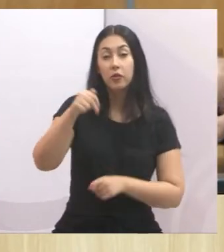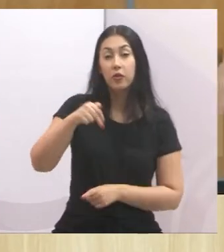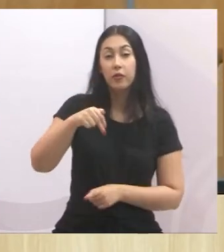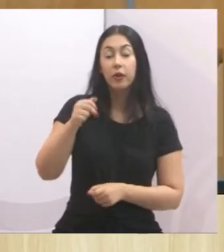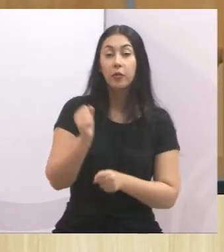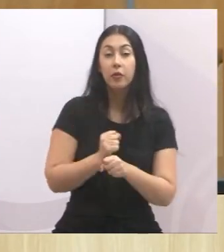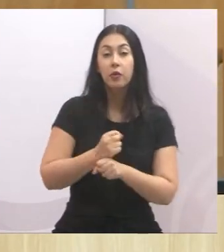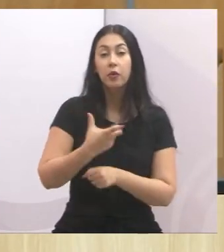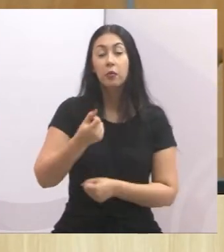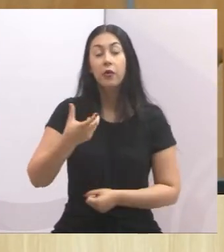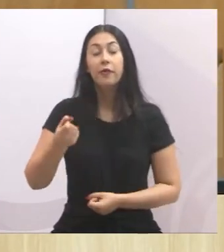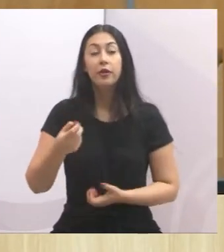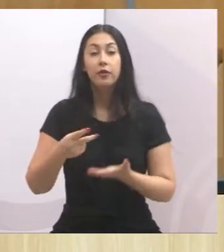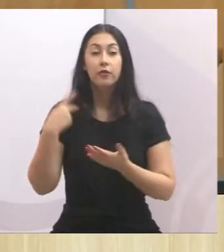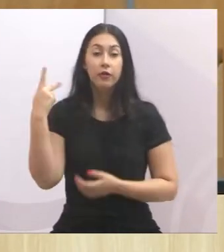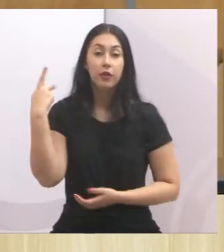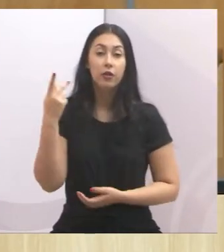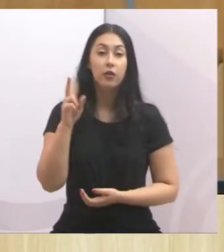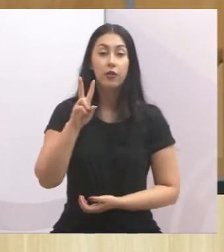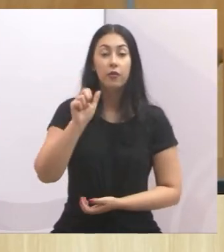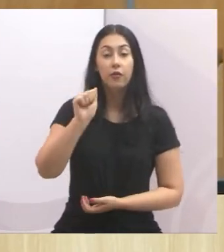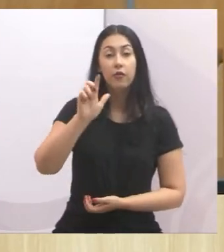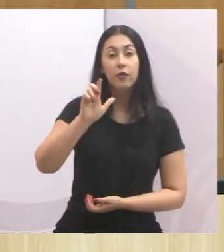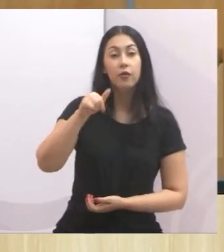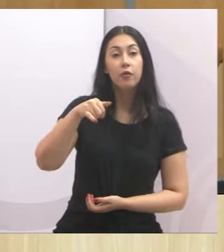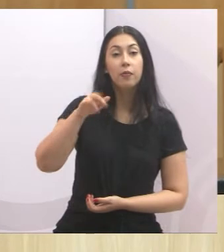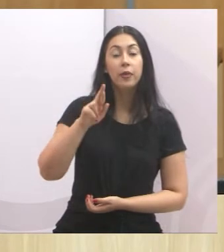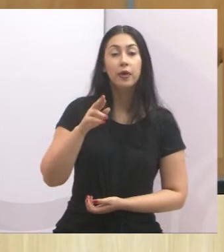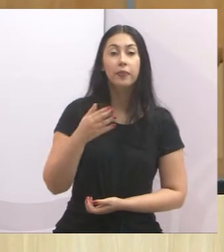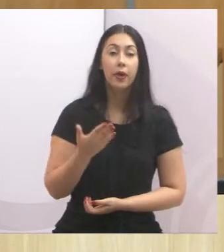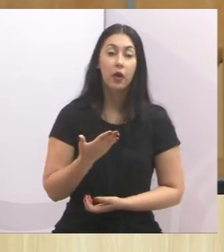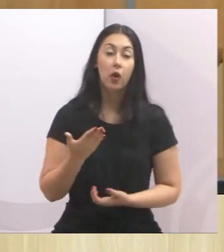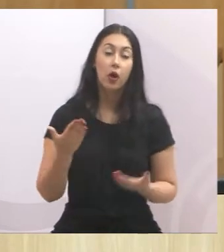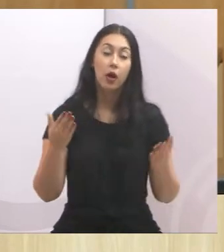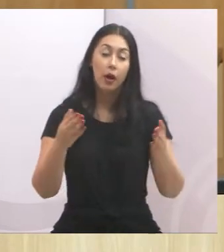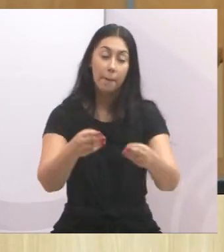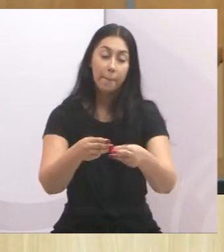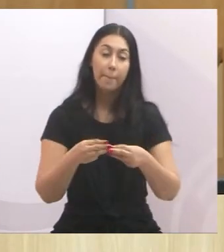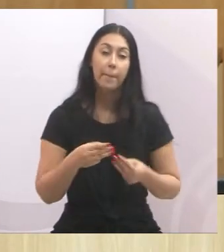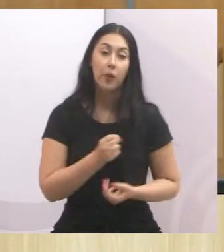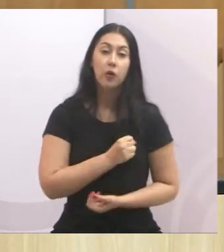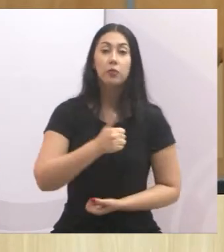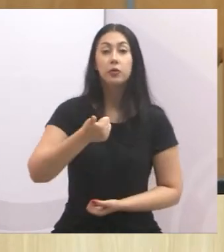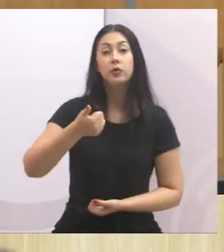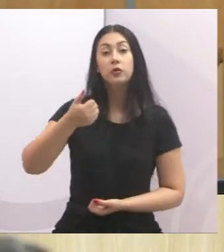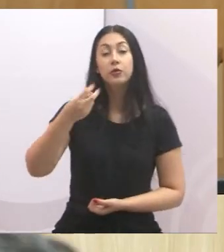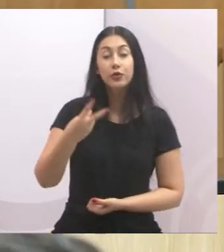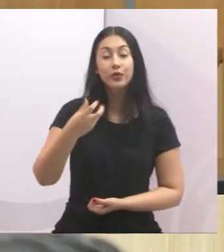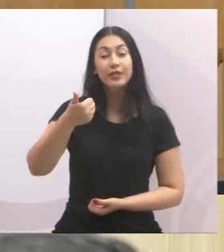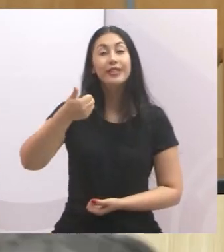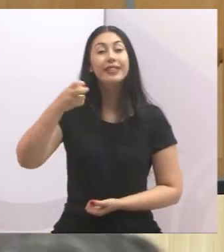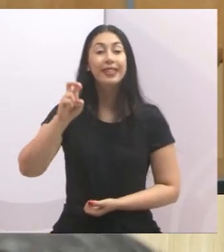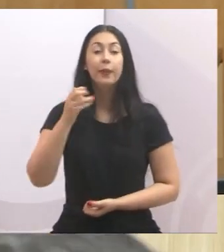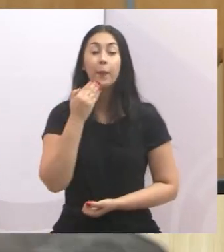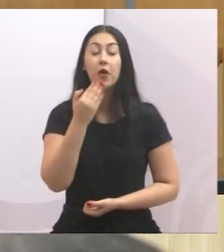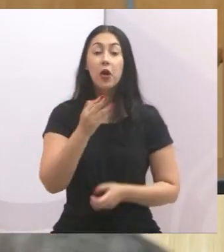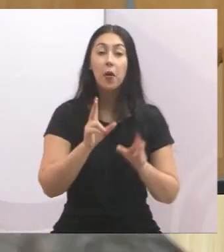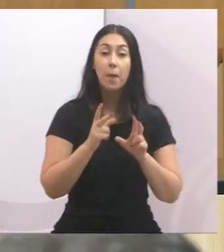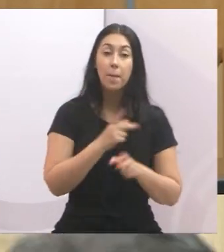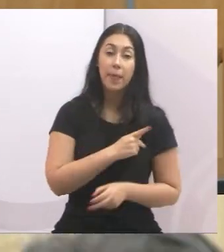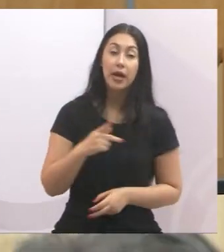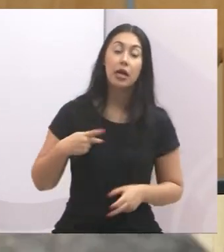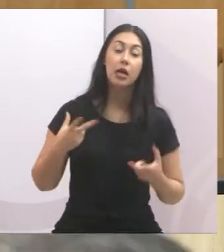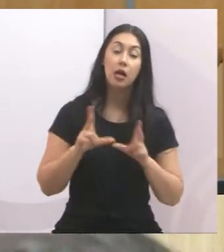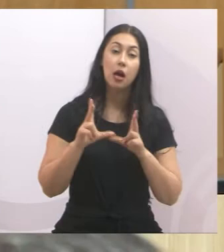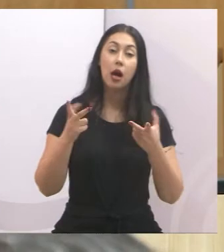2020, autoria vereador Valmir do Parque Meia Lua. Moção número 215, requeremos ao excelentíssimo senhor presidente dessa Casa, cumpridas as